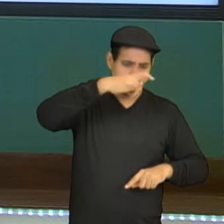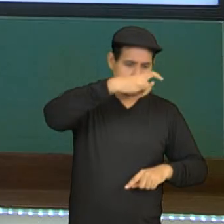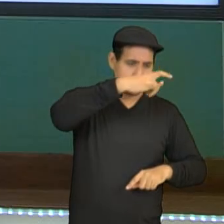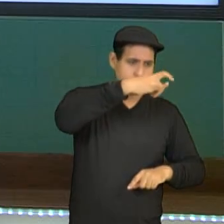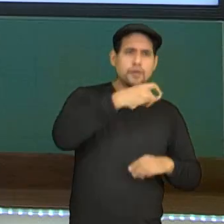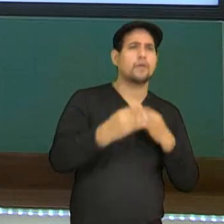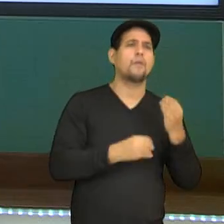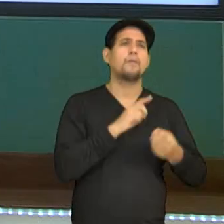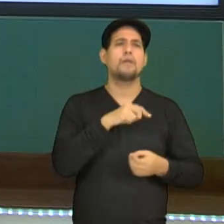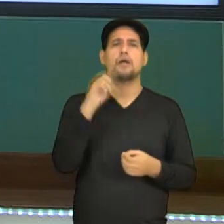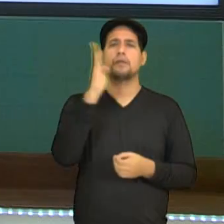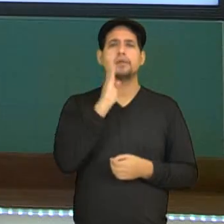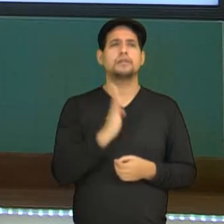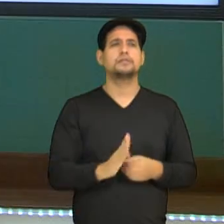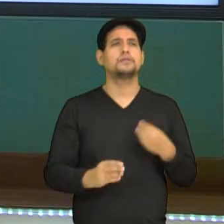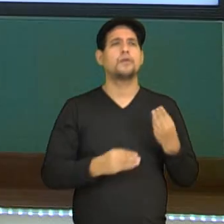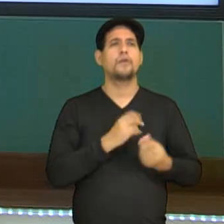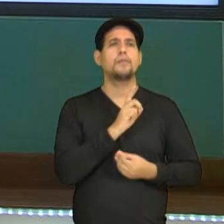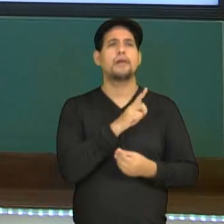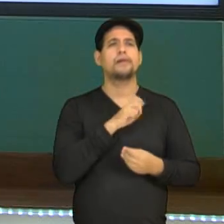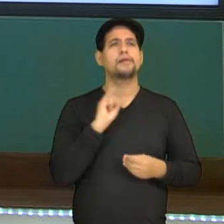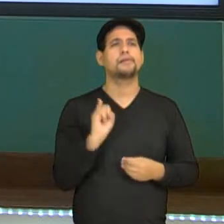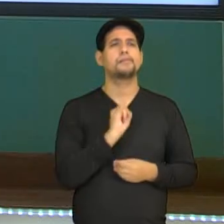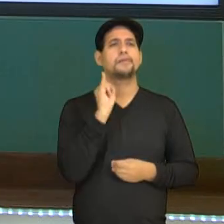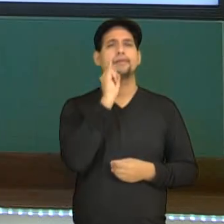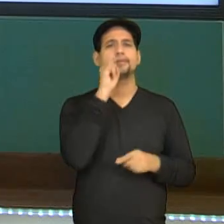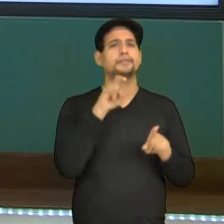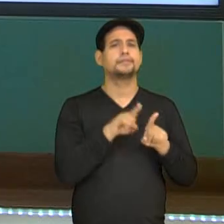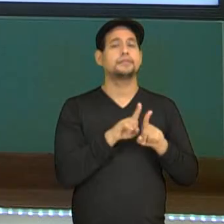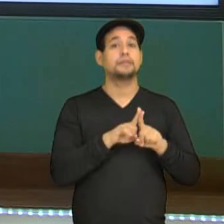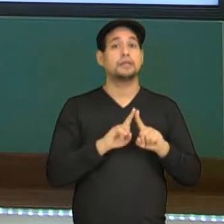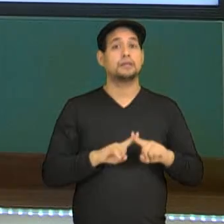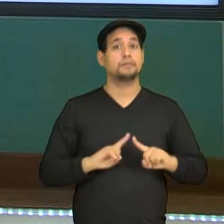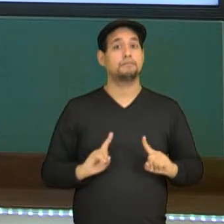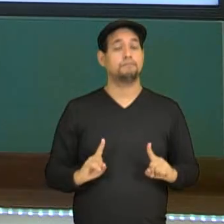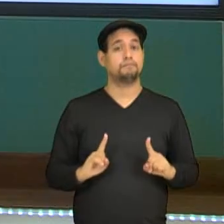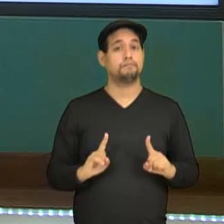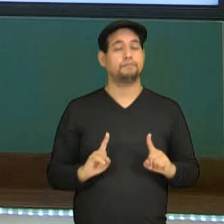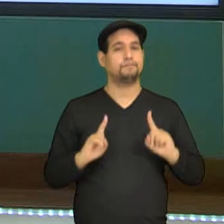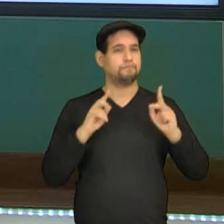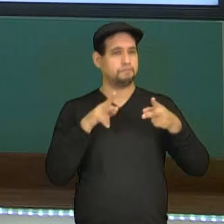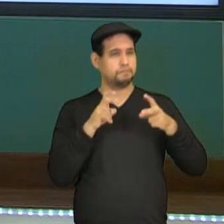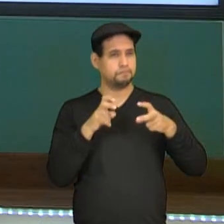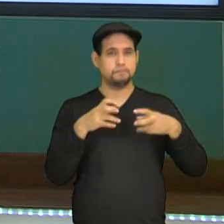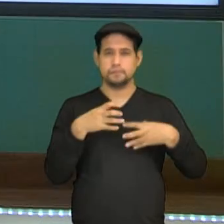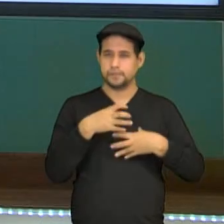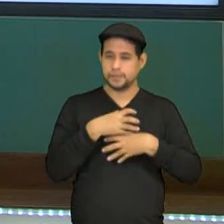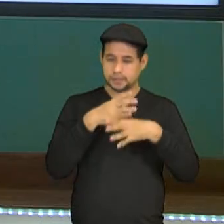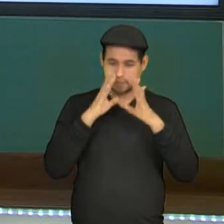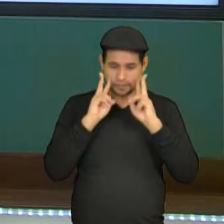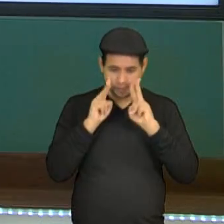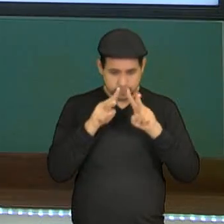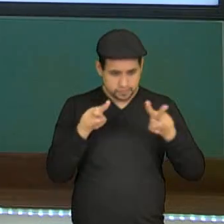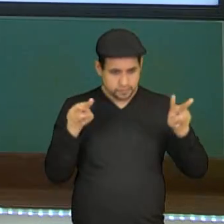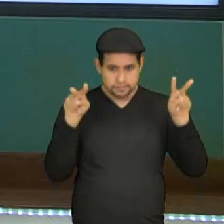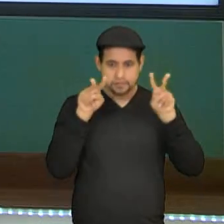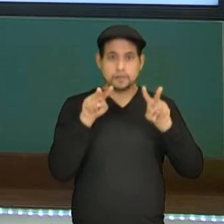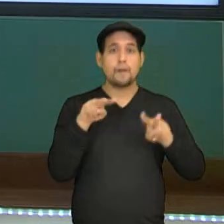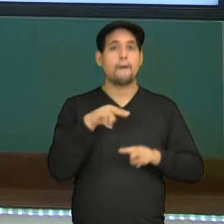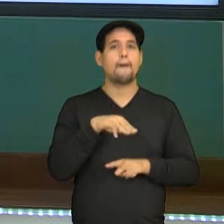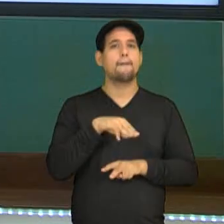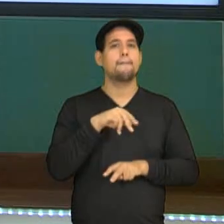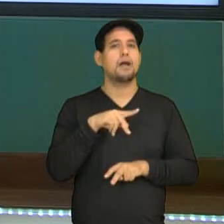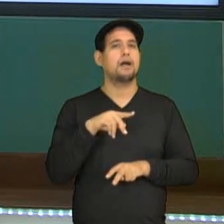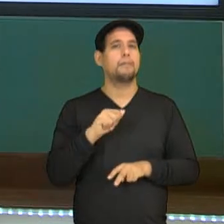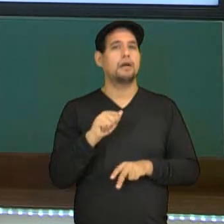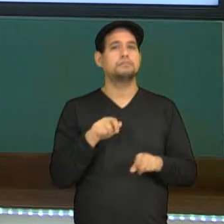relevo brasileiro? Quais são os tipos e qual a importância desse relevo? Para isso, olhando de maneira mais efetiva, no mapa